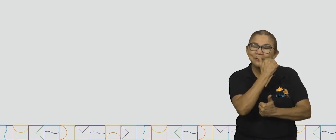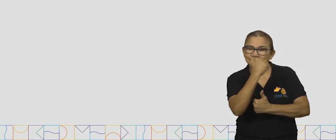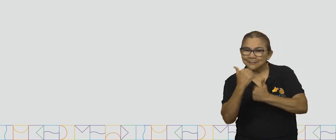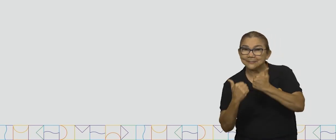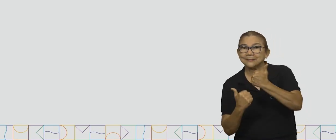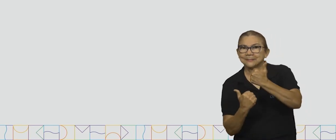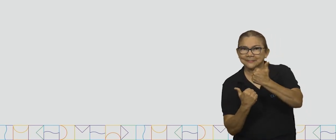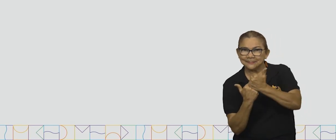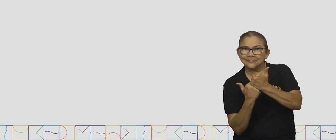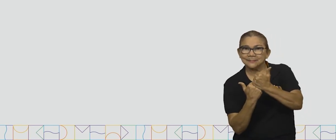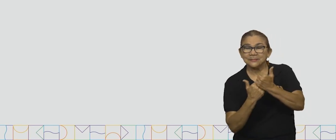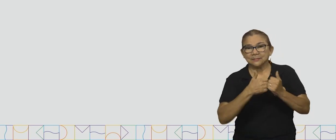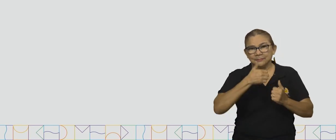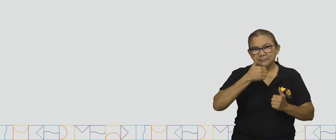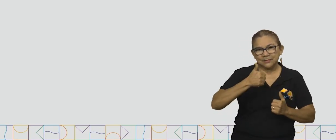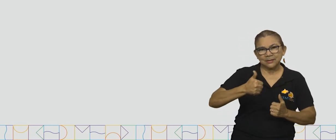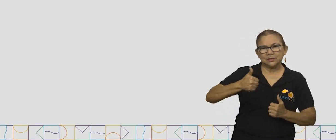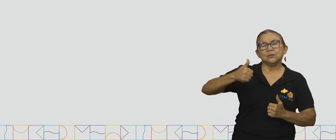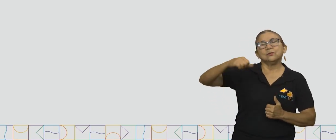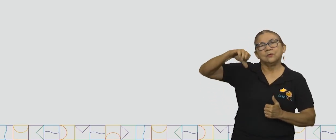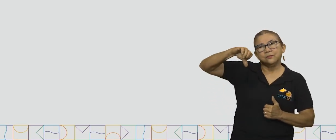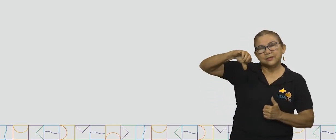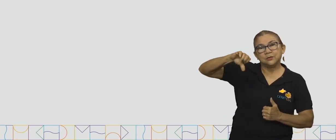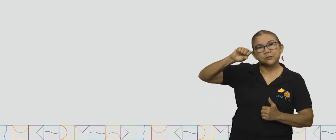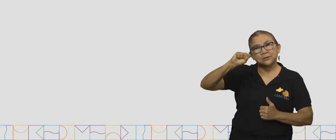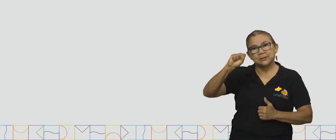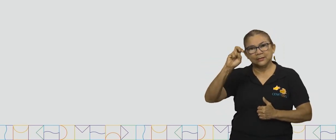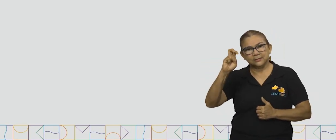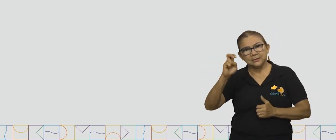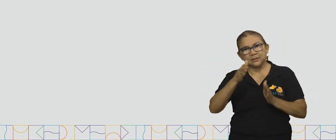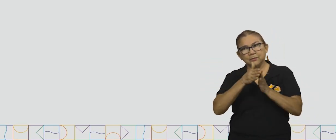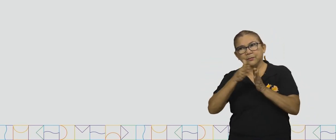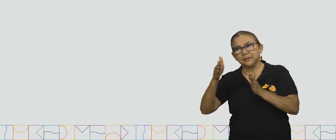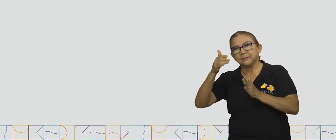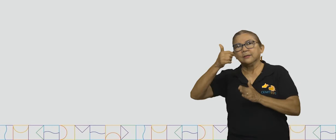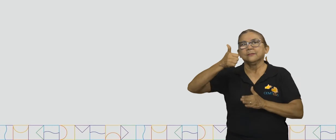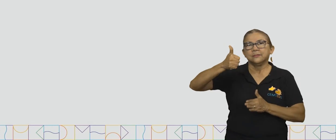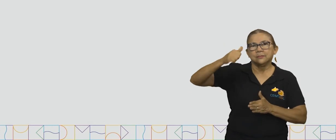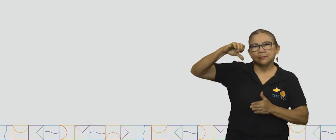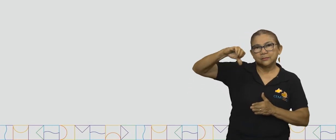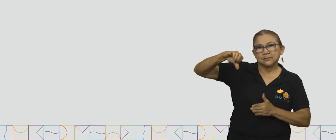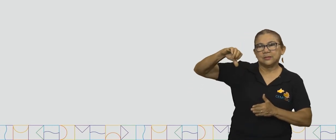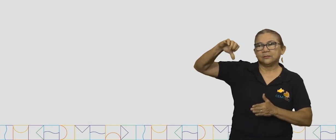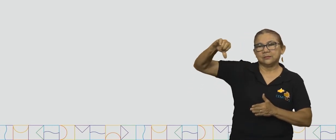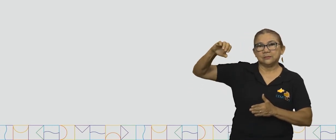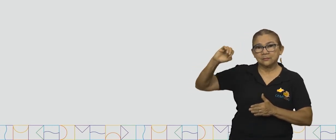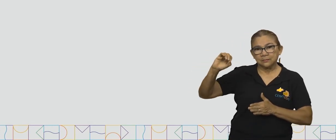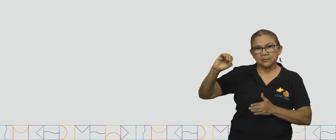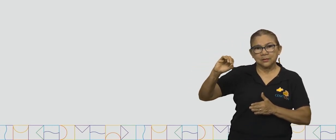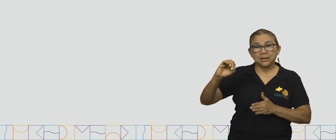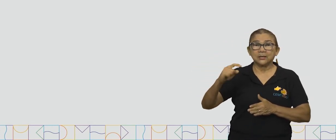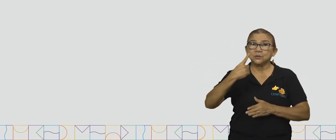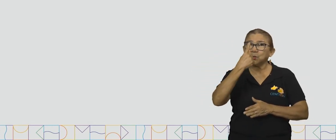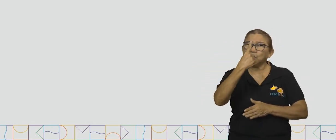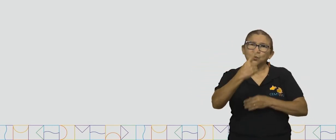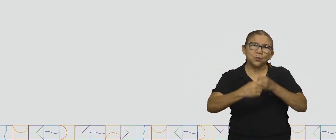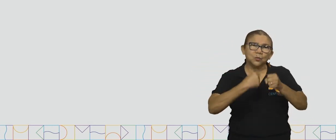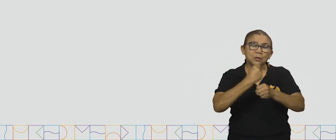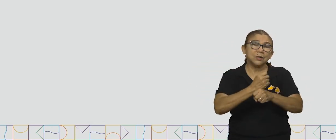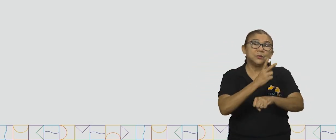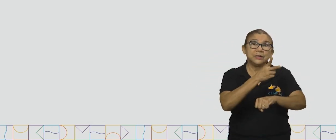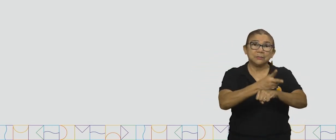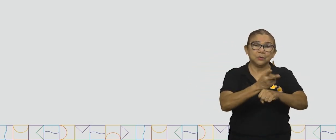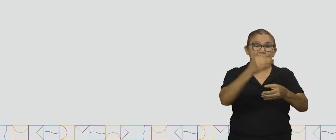1988, foi instituída a República Presidencialista e o Estado Democrático. Um ano depois, houve as primeiras